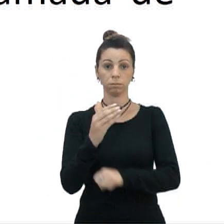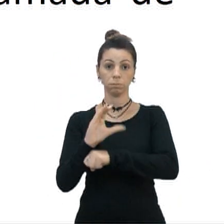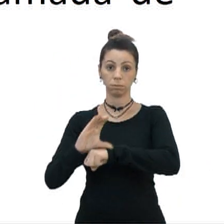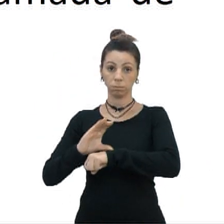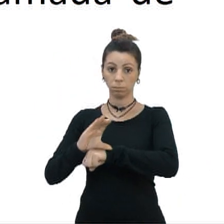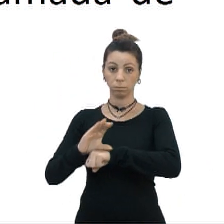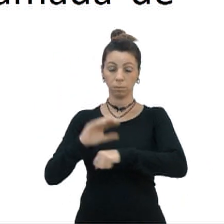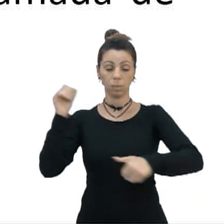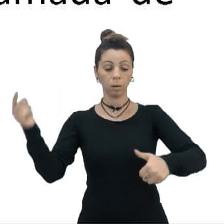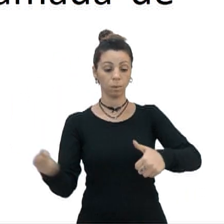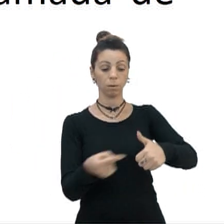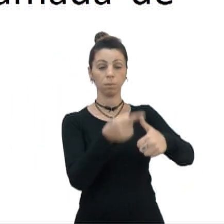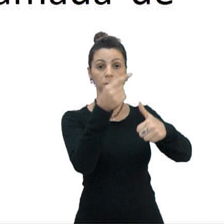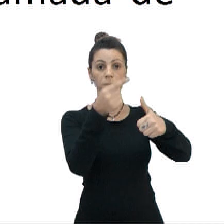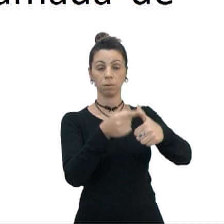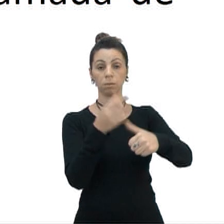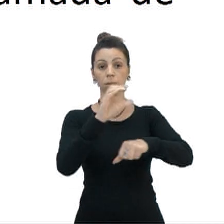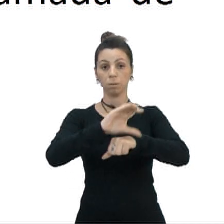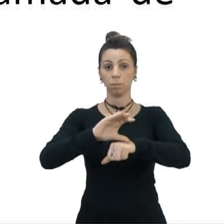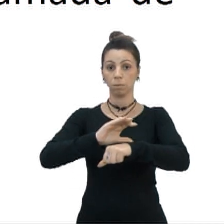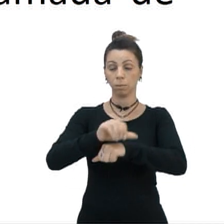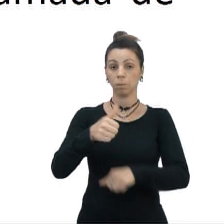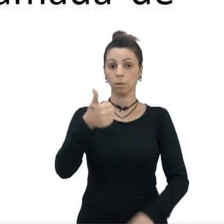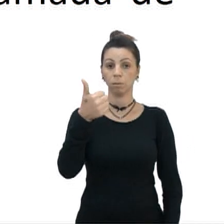a primeira delas a Constituição de